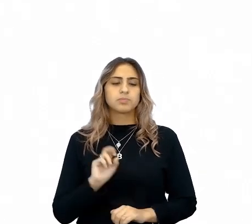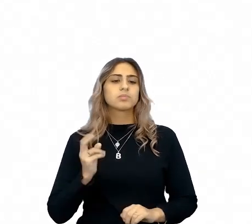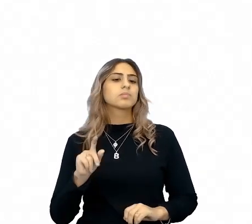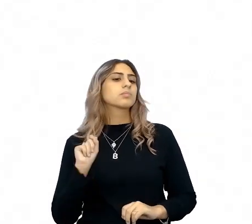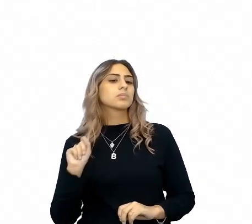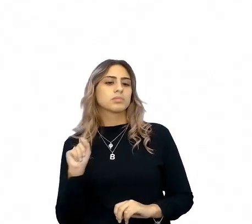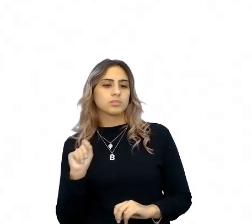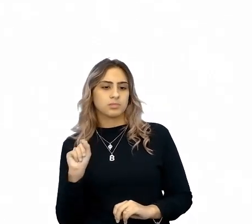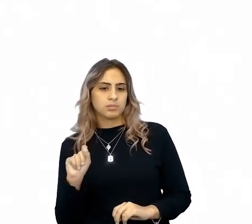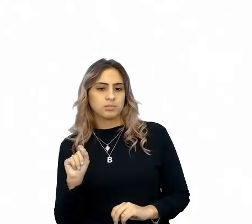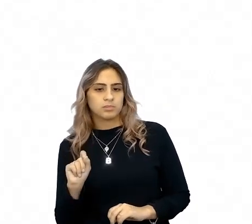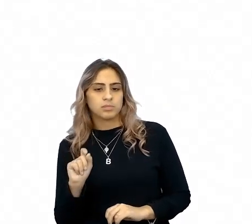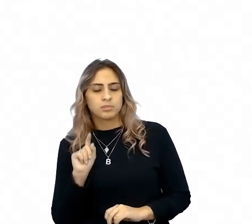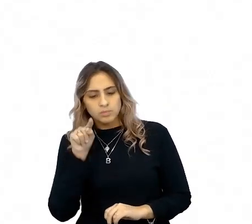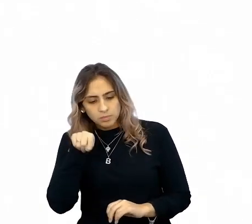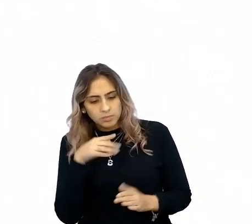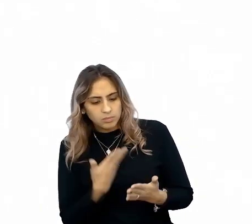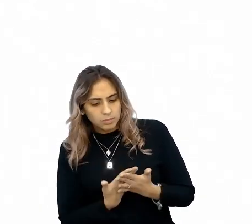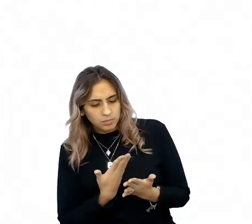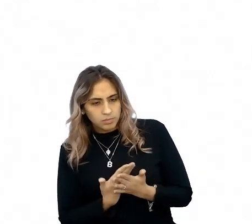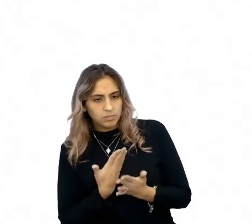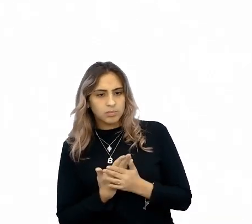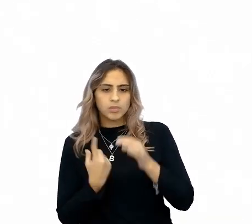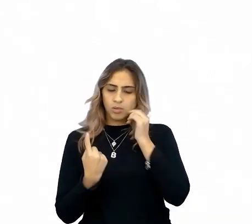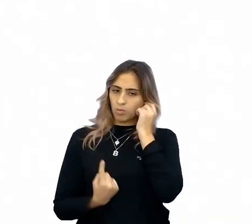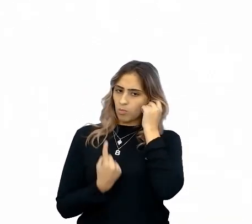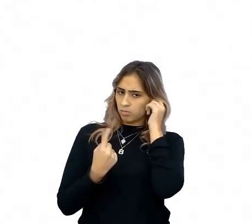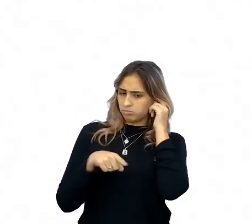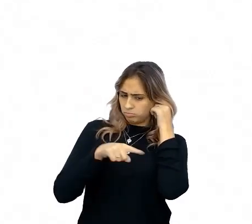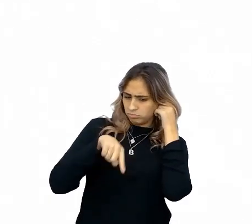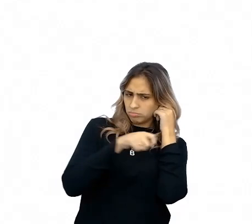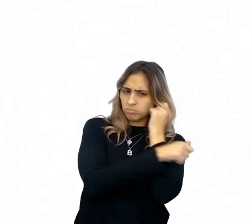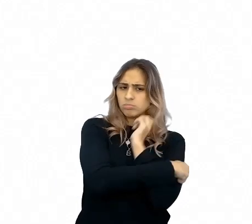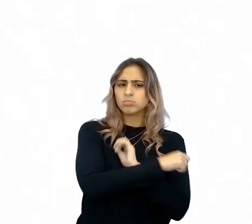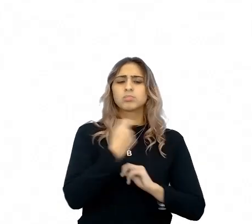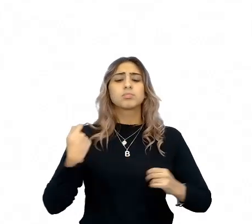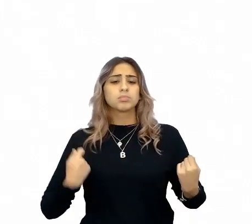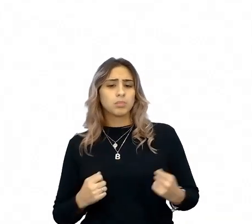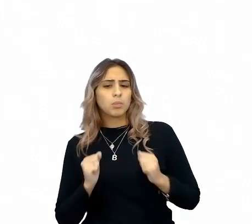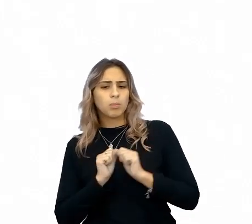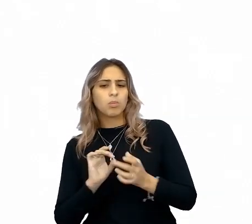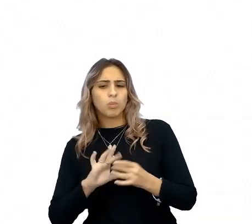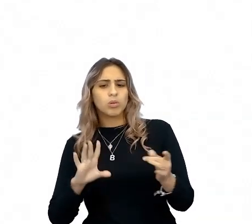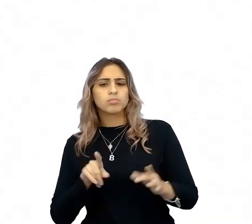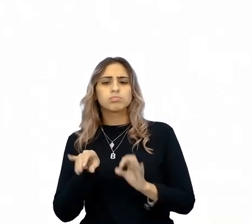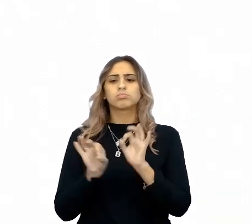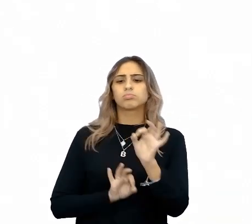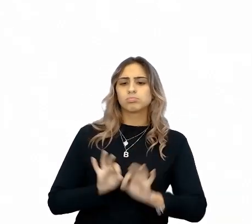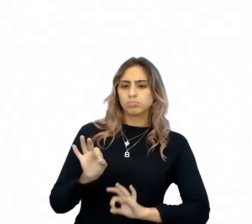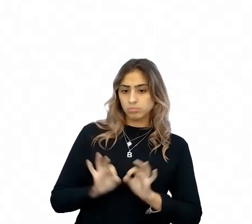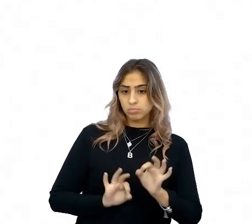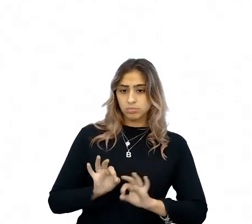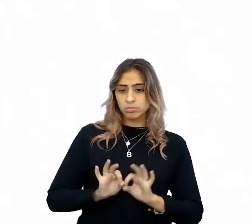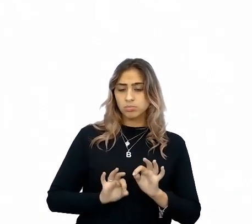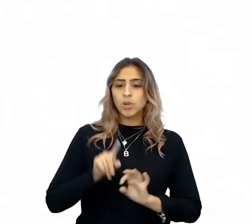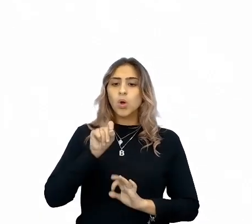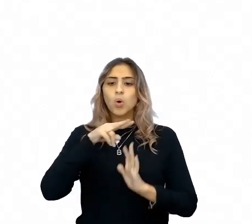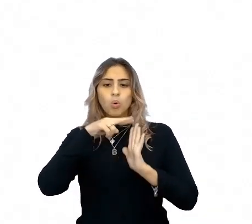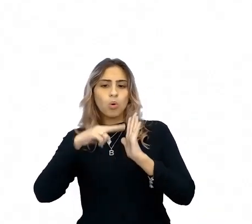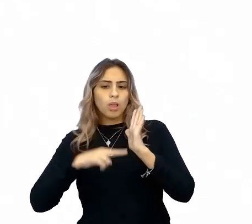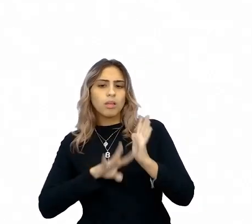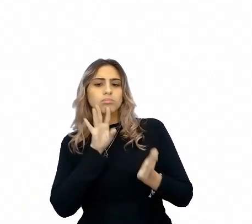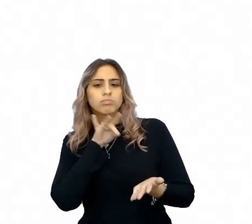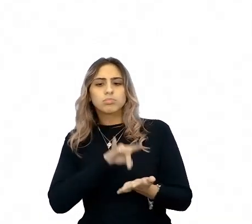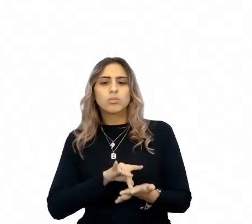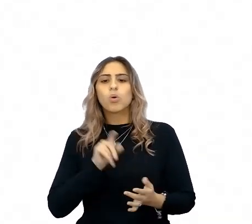seja, são aquelas aulas nos quais os alunos terão que planejar o que leram, né?